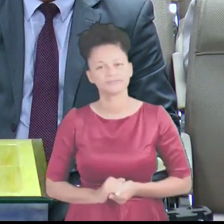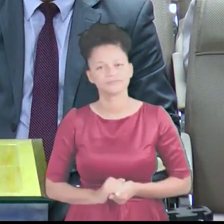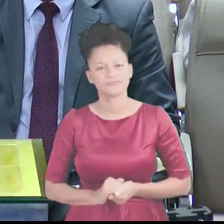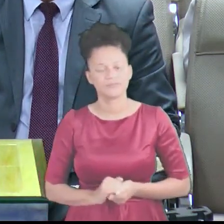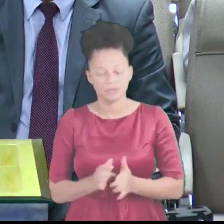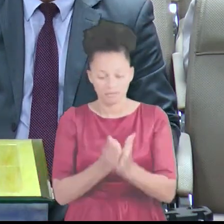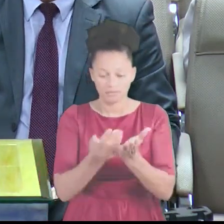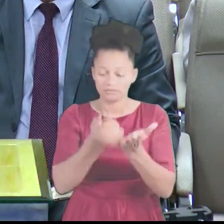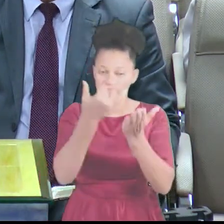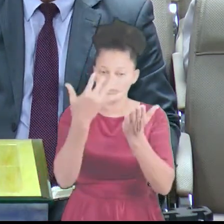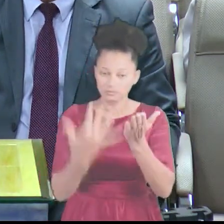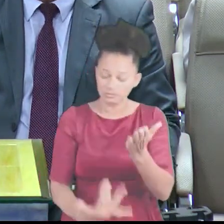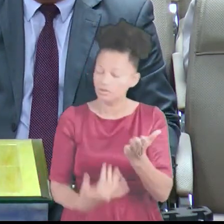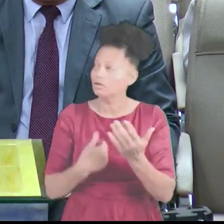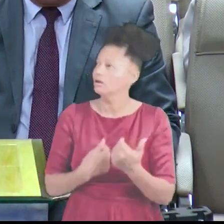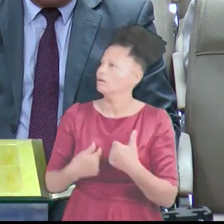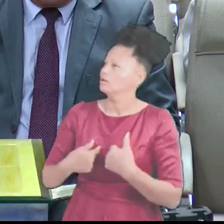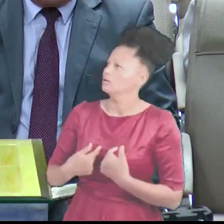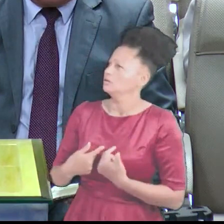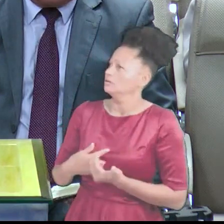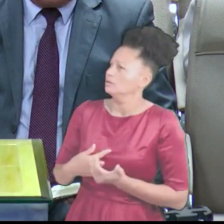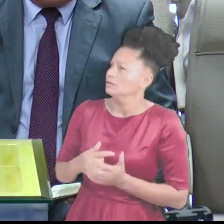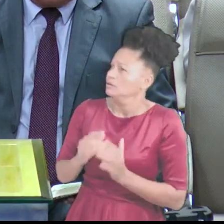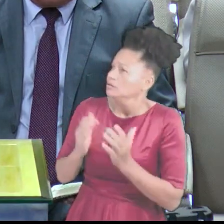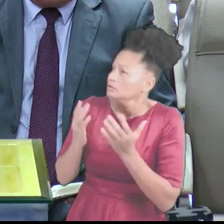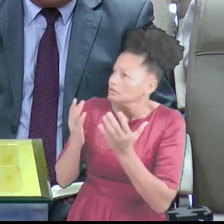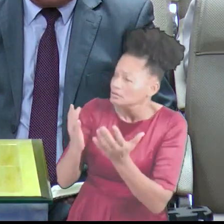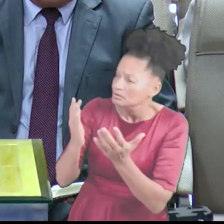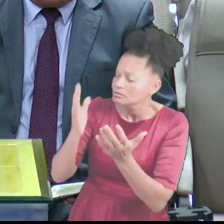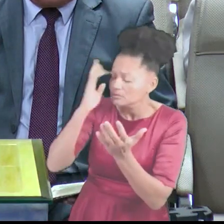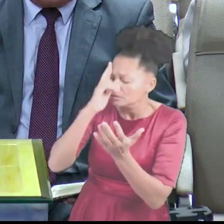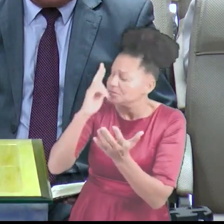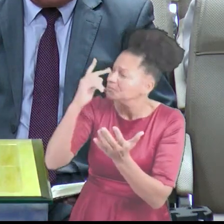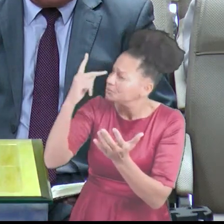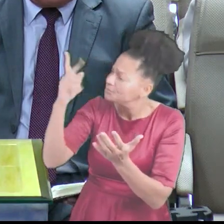E a Bíblia diz que ele diz: Senhor, tu sabes.